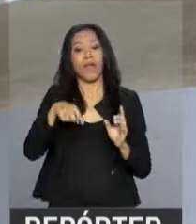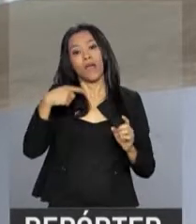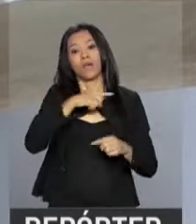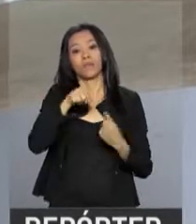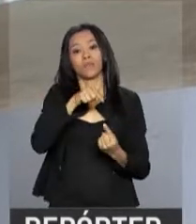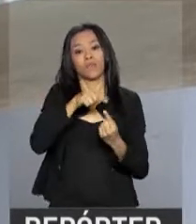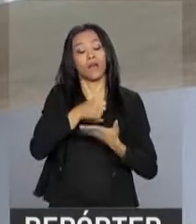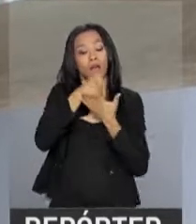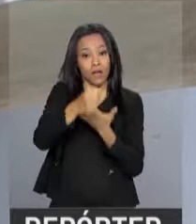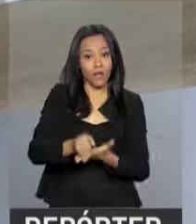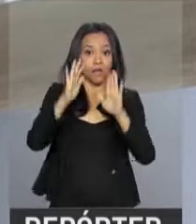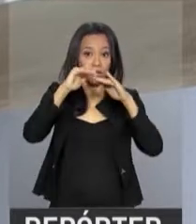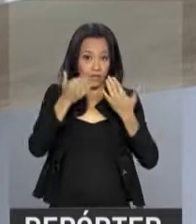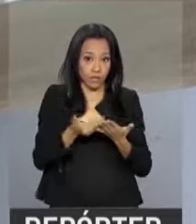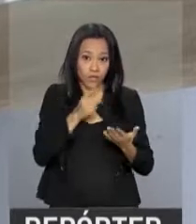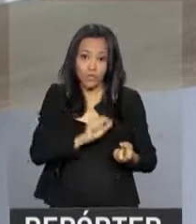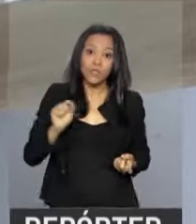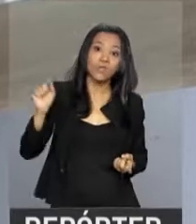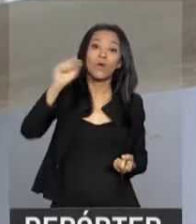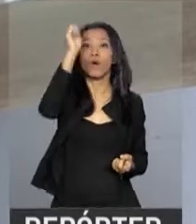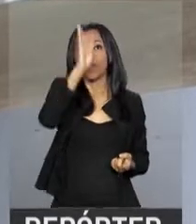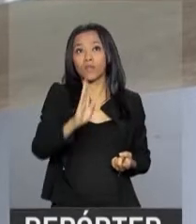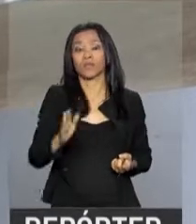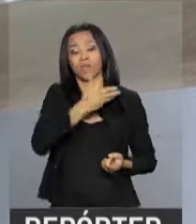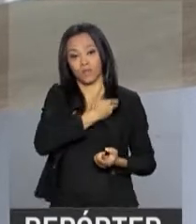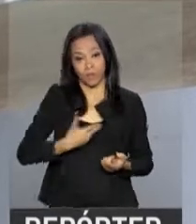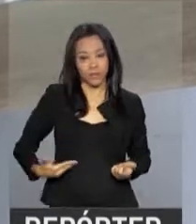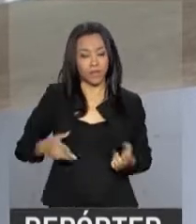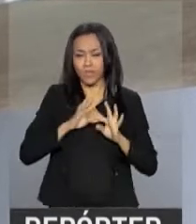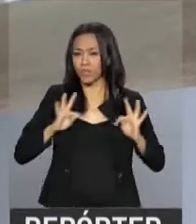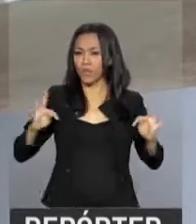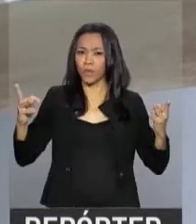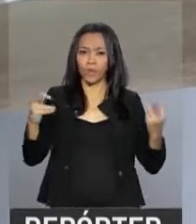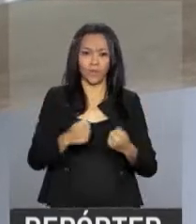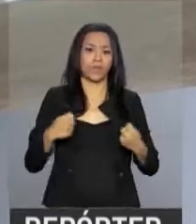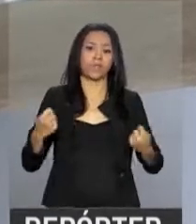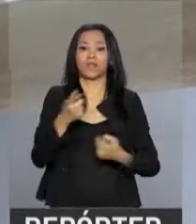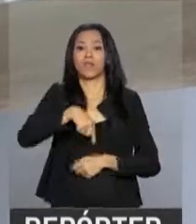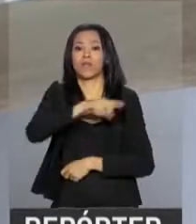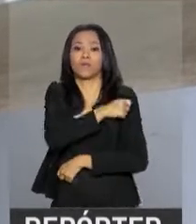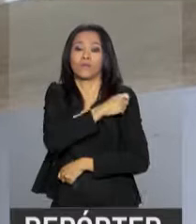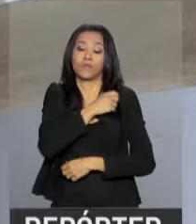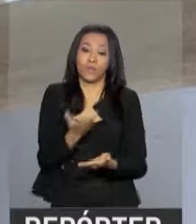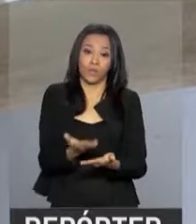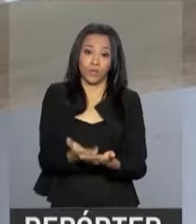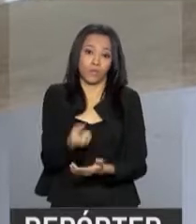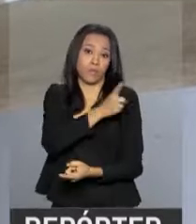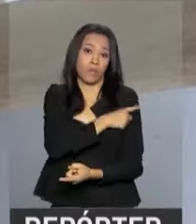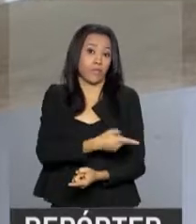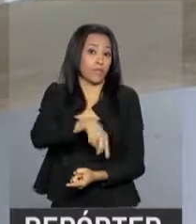escolas no processo de alfabetização de todos os alunos das turmas de 1º e 2º ano do ensino